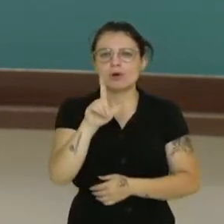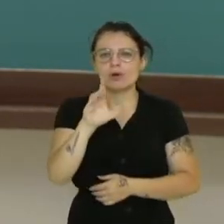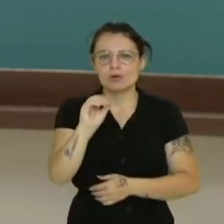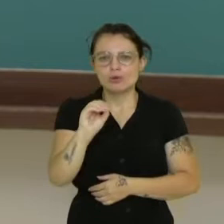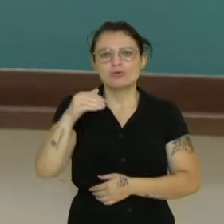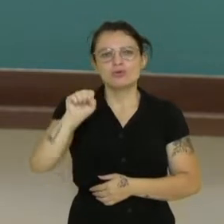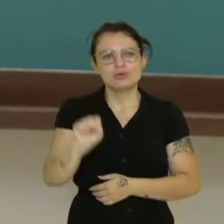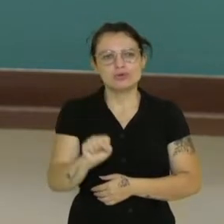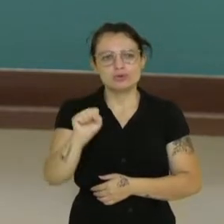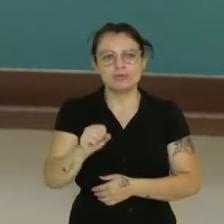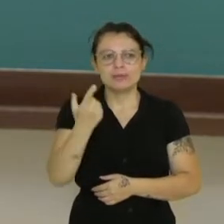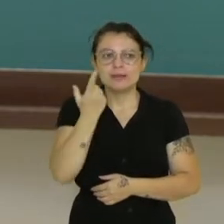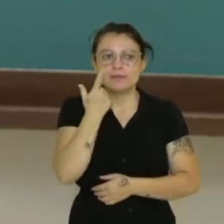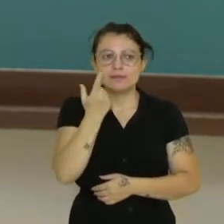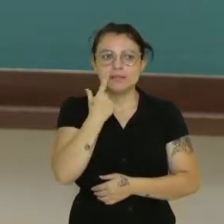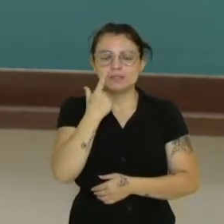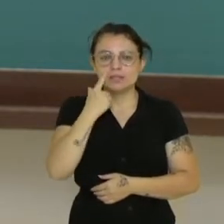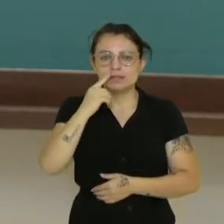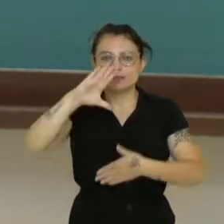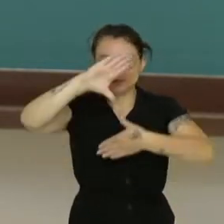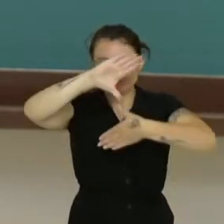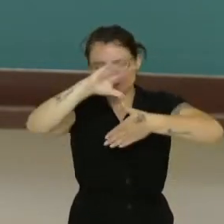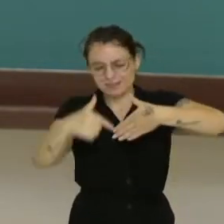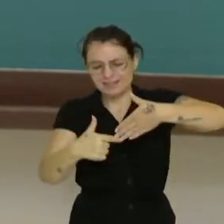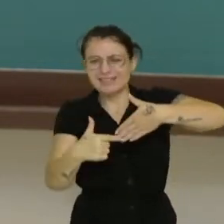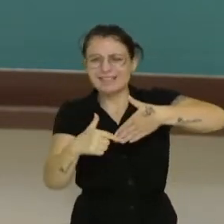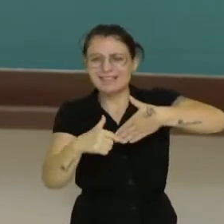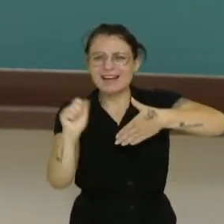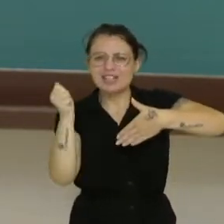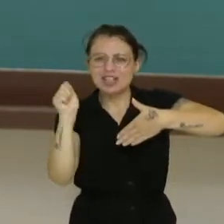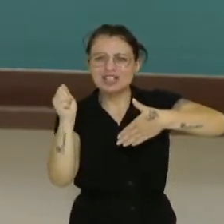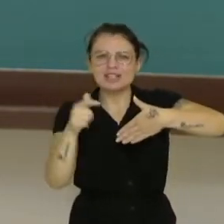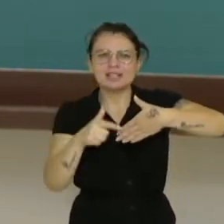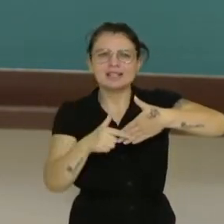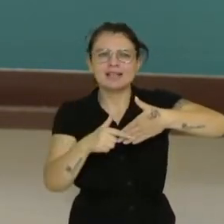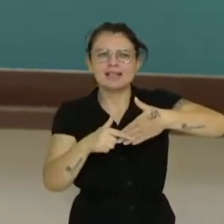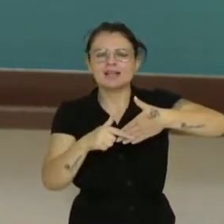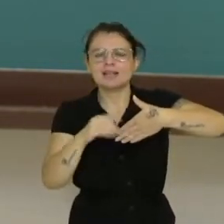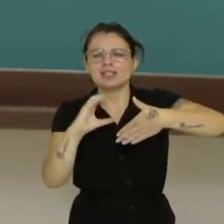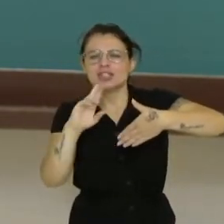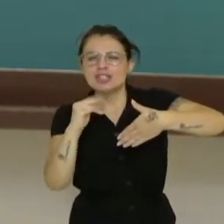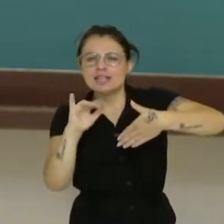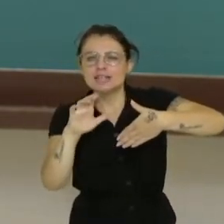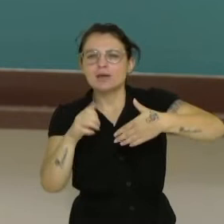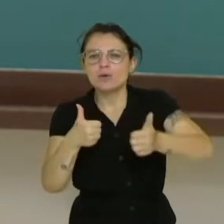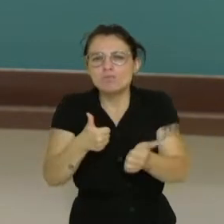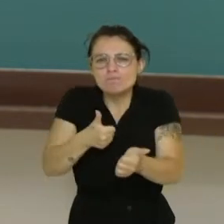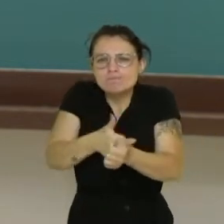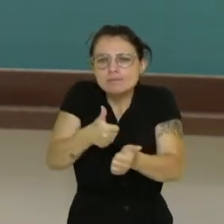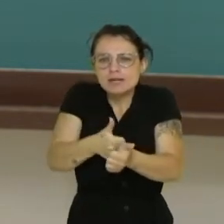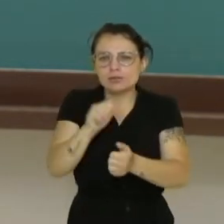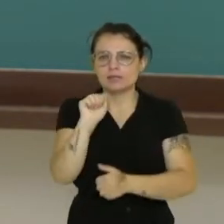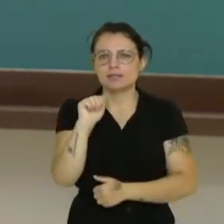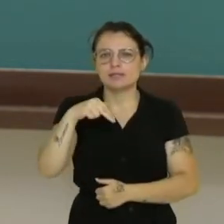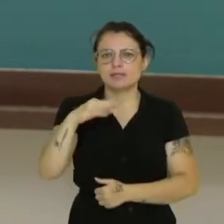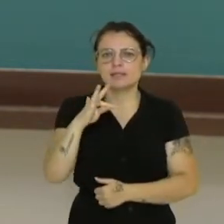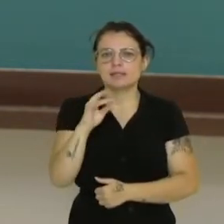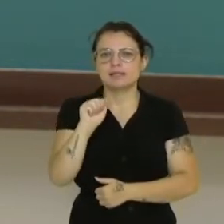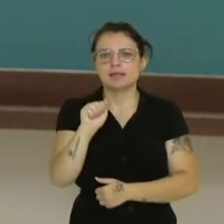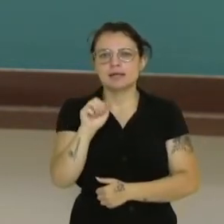sul da Argentina e do Chile quase chegam ali na Antártida, né? Então, nós temos